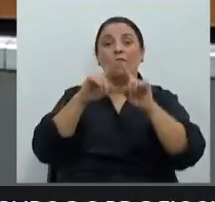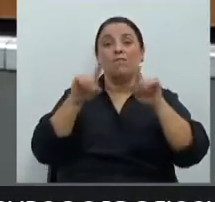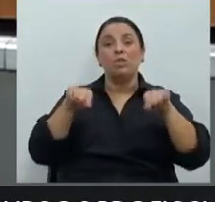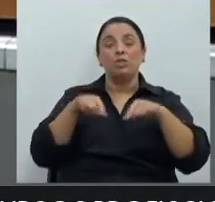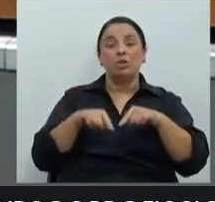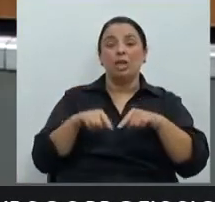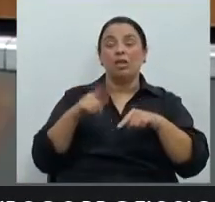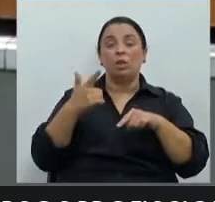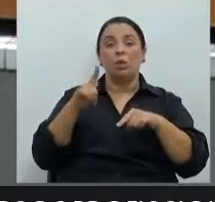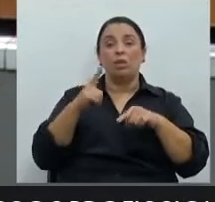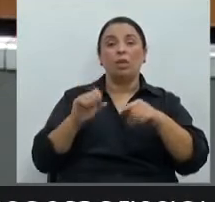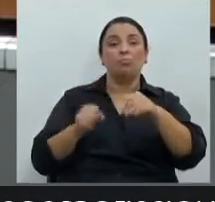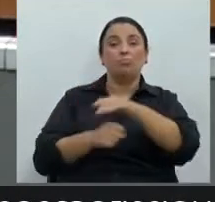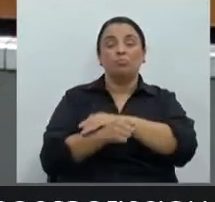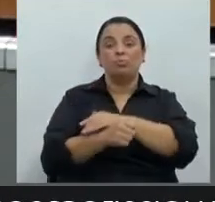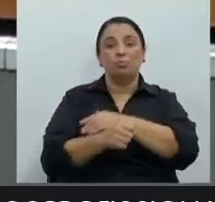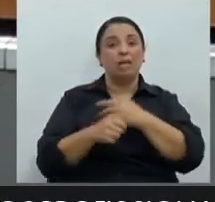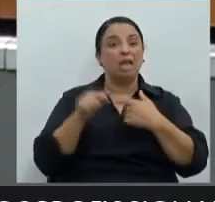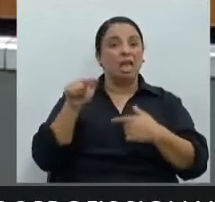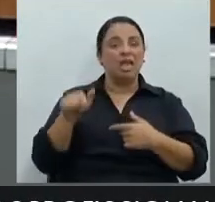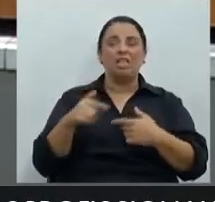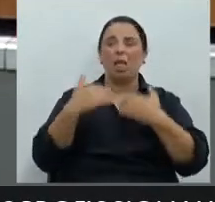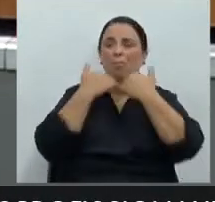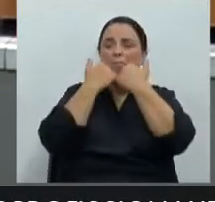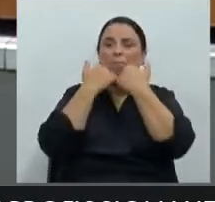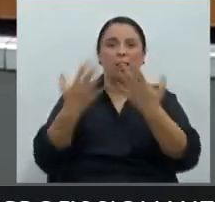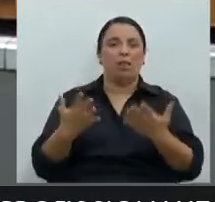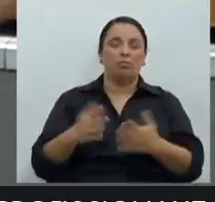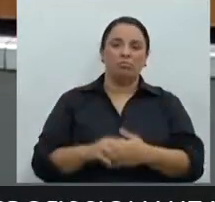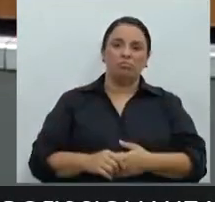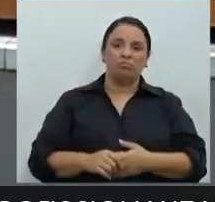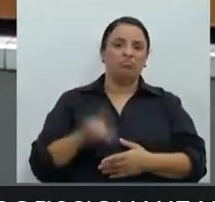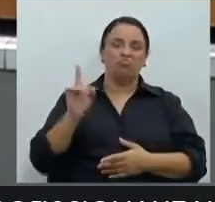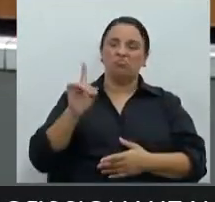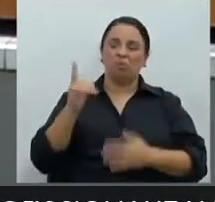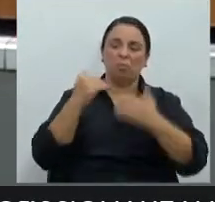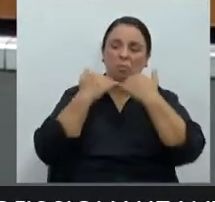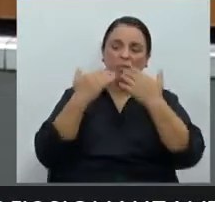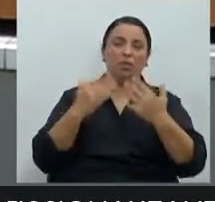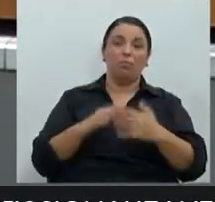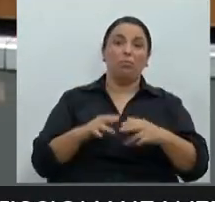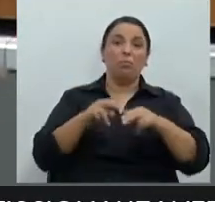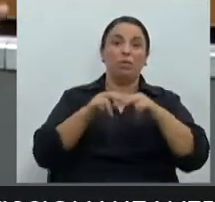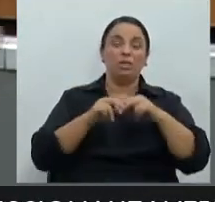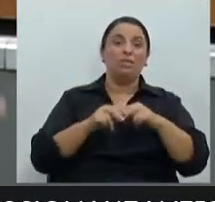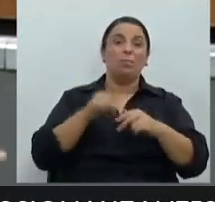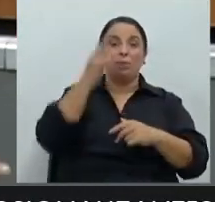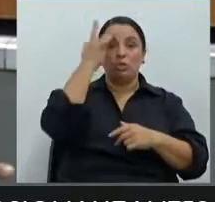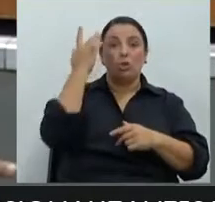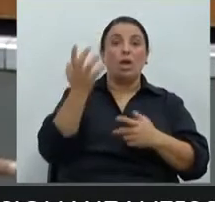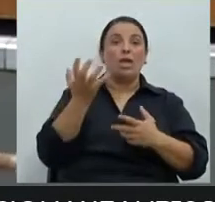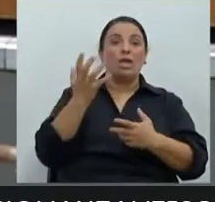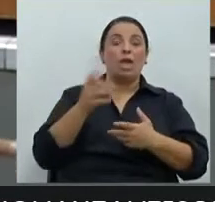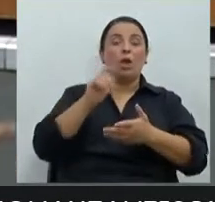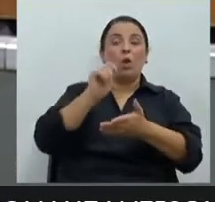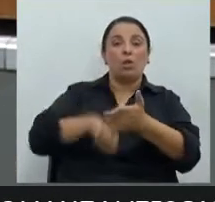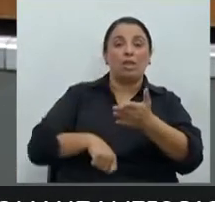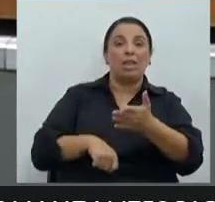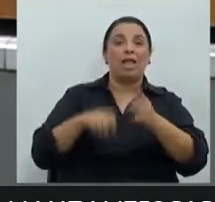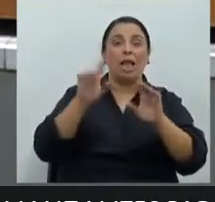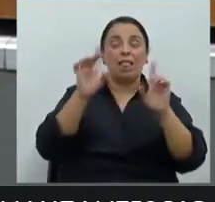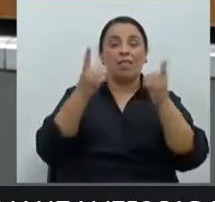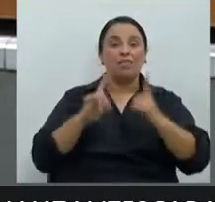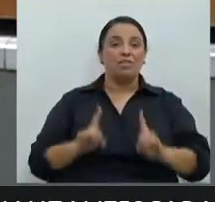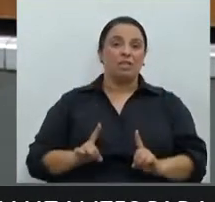balela, porque as empresas querem contratar as deficiências e não as pessoas,